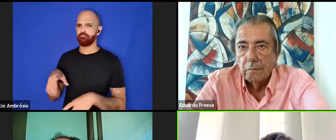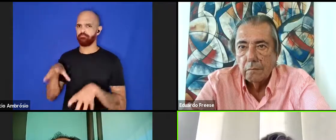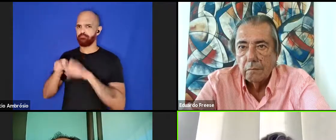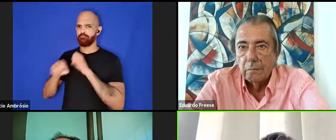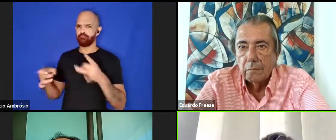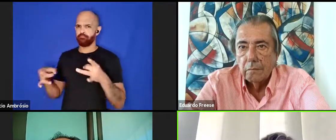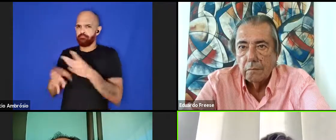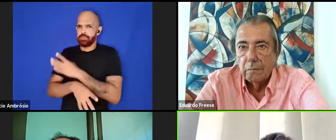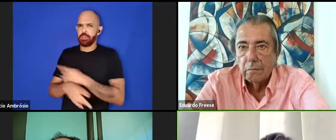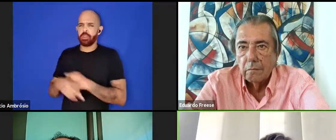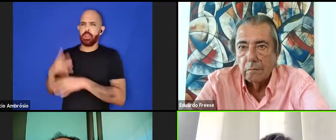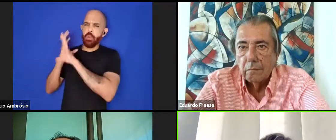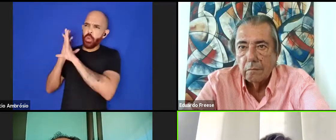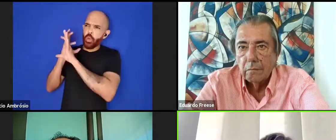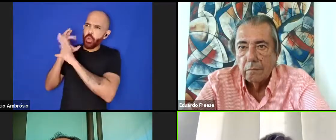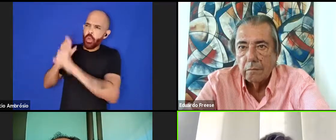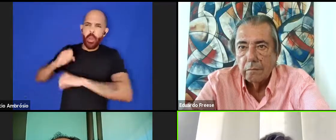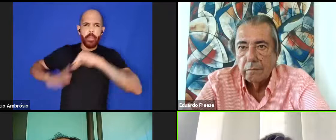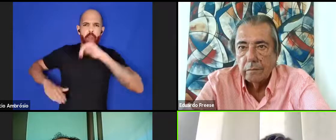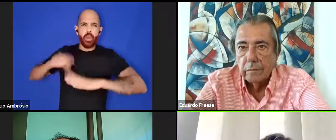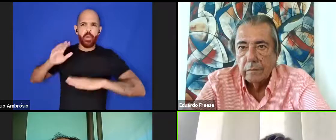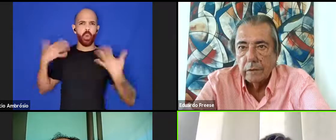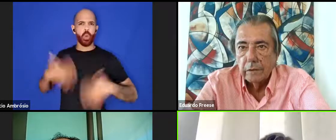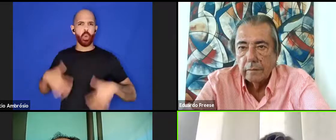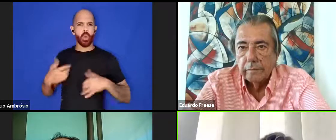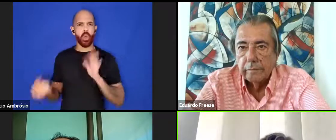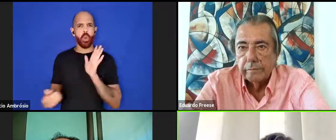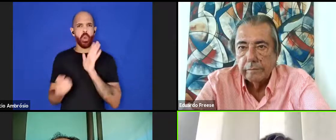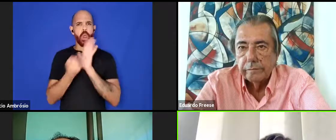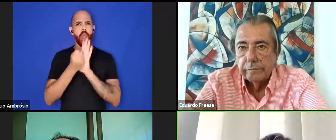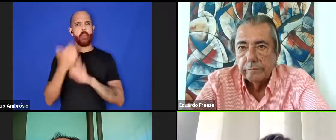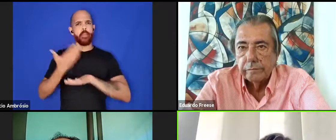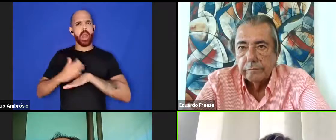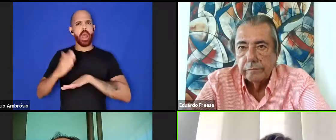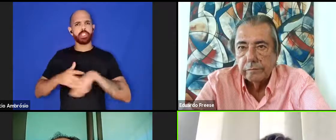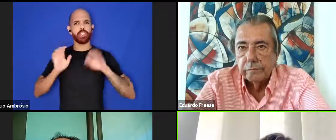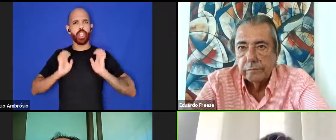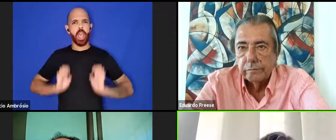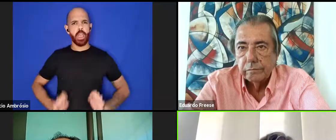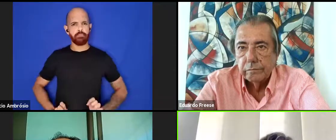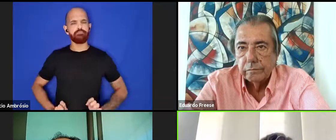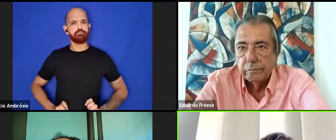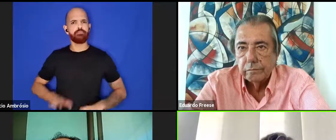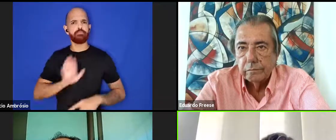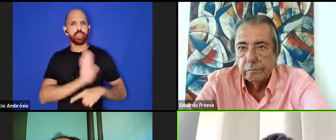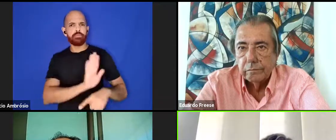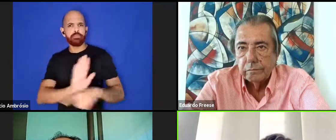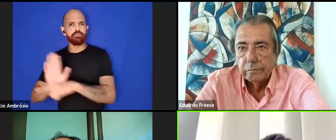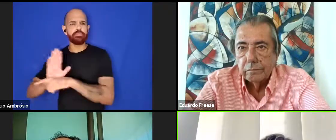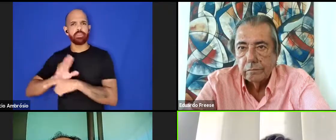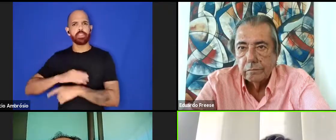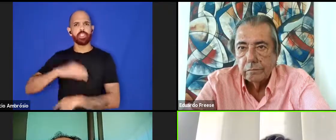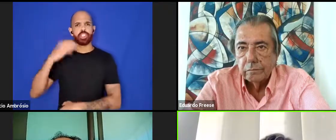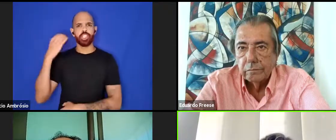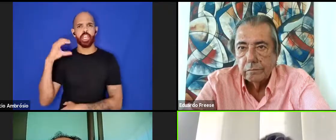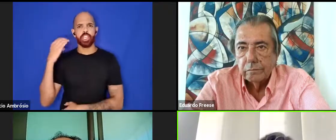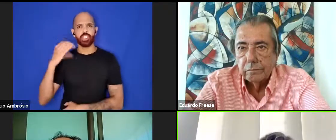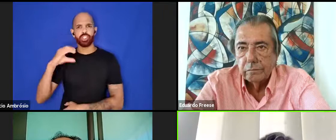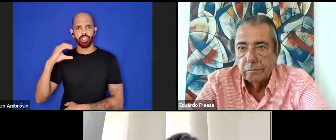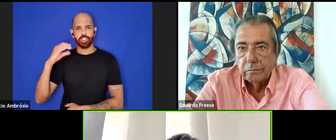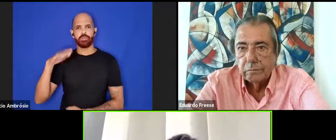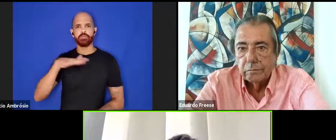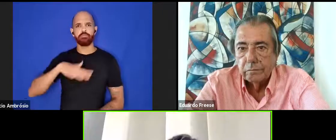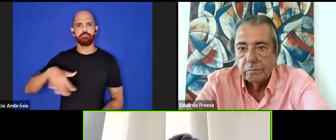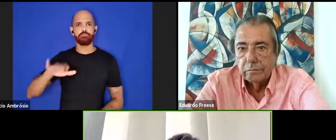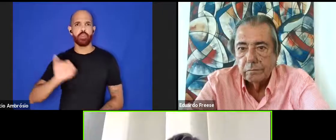uma trajetória profissional de reconhecida competência e prática ética, com contribuição científica relevante para o campo da saúde